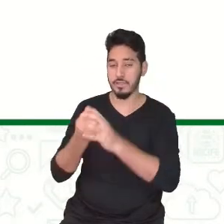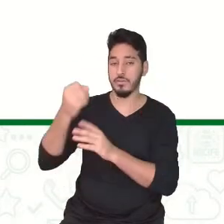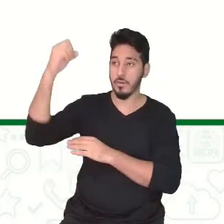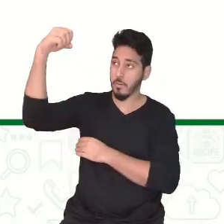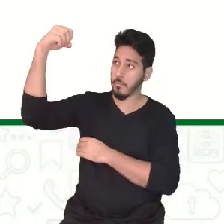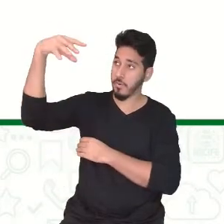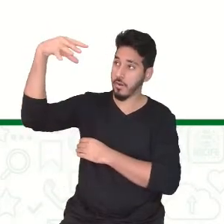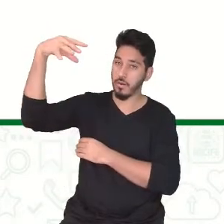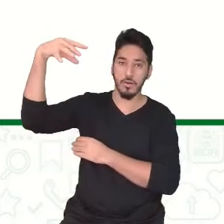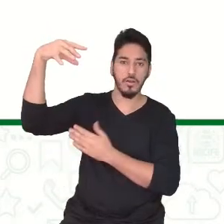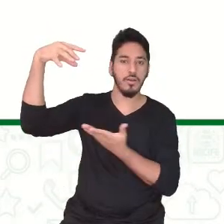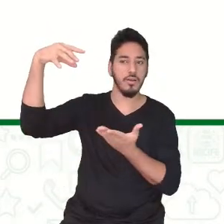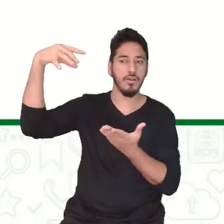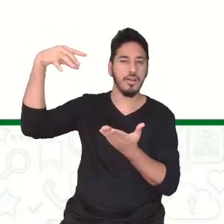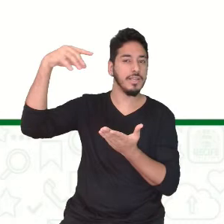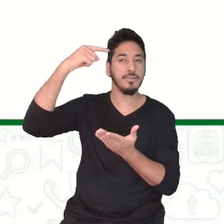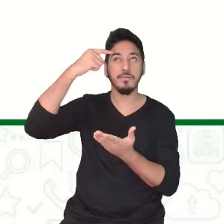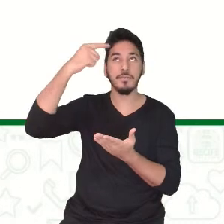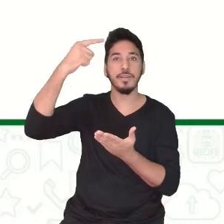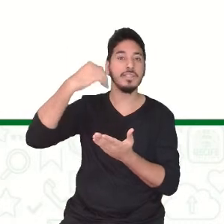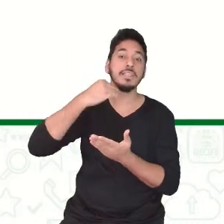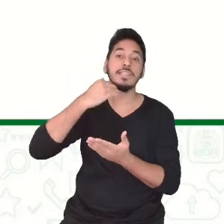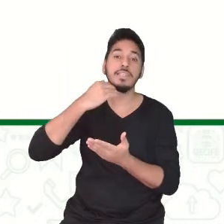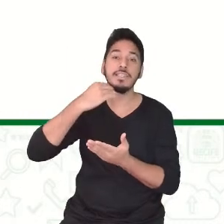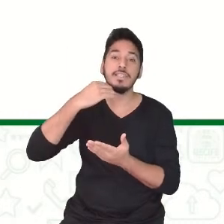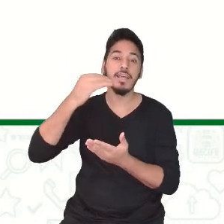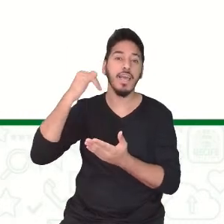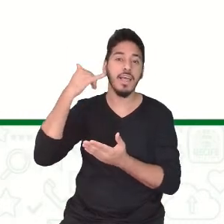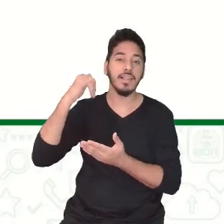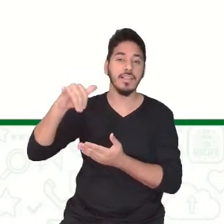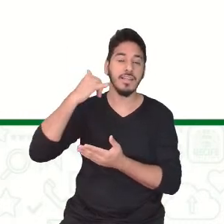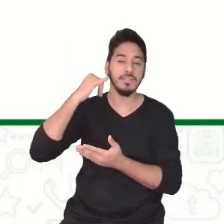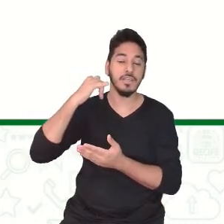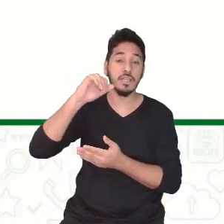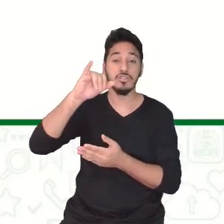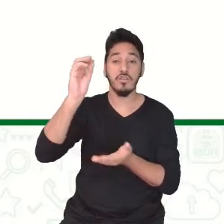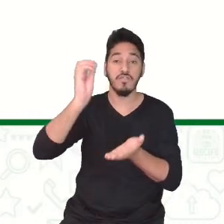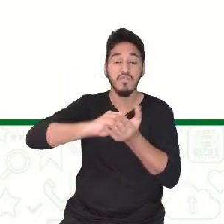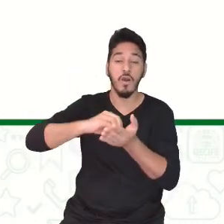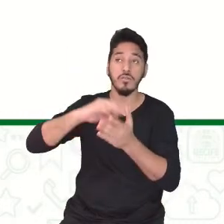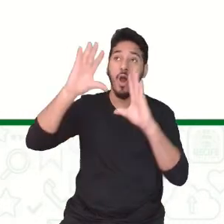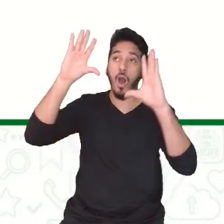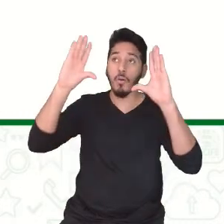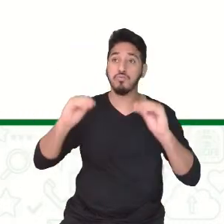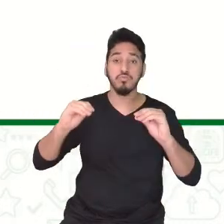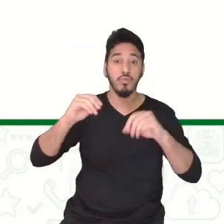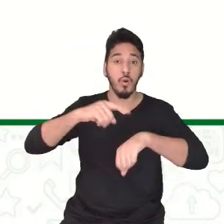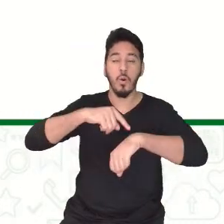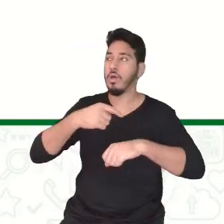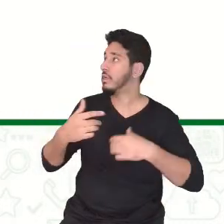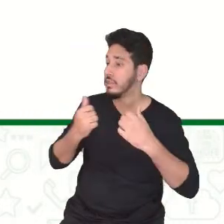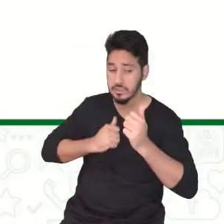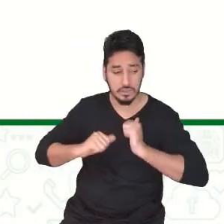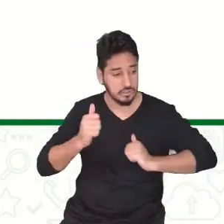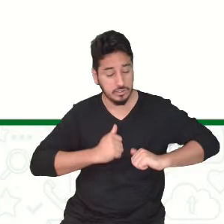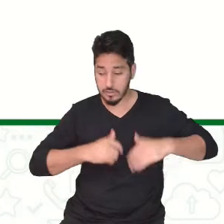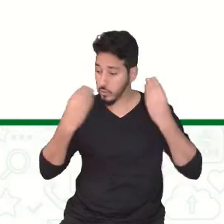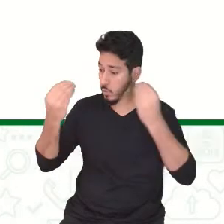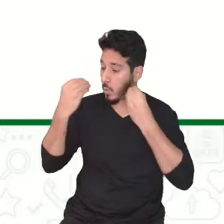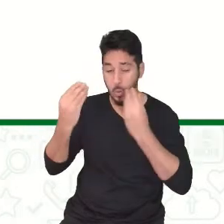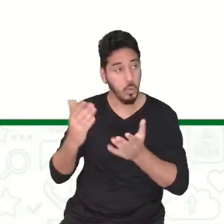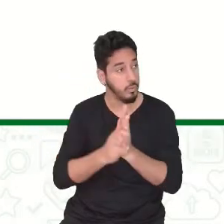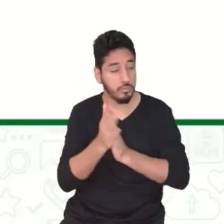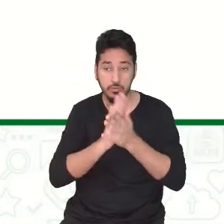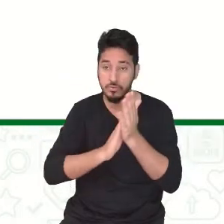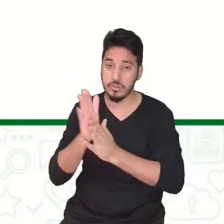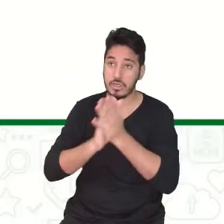elétrica. Vejam, a gente não se imagina vivendo sem energia, né? Falta energia na sua casa, algumas horas a gente já está aperreado. Já